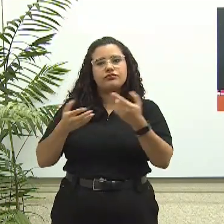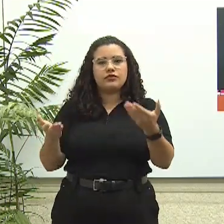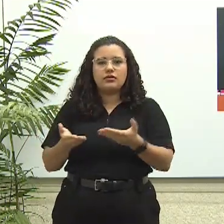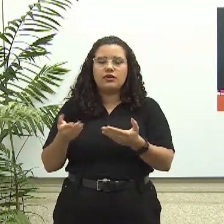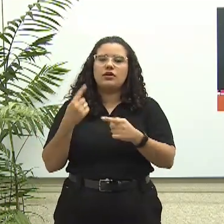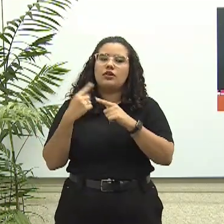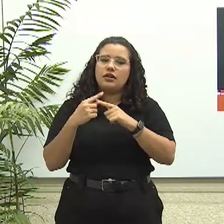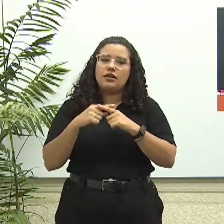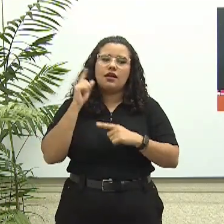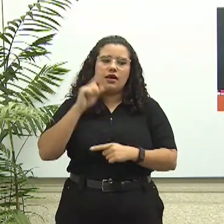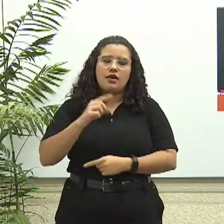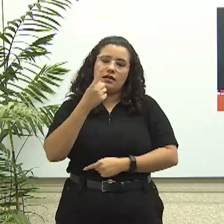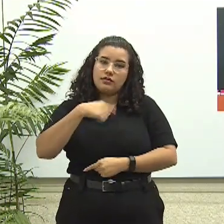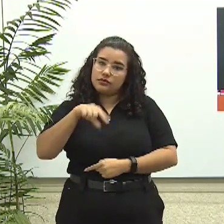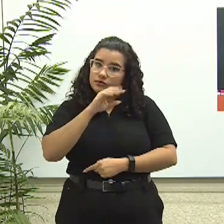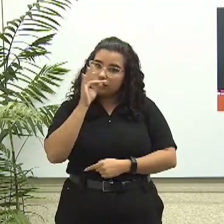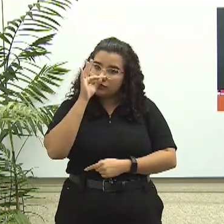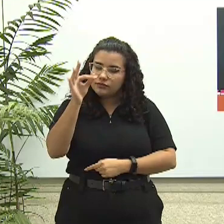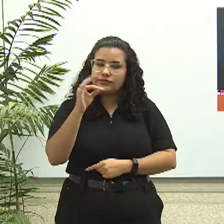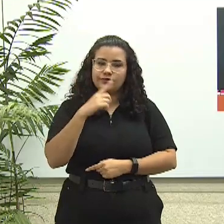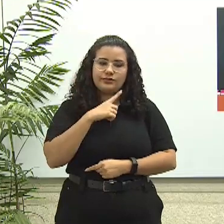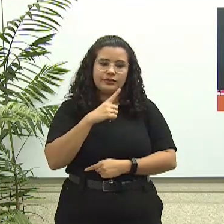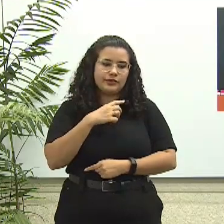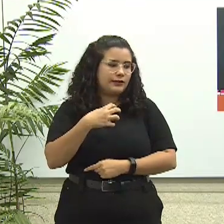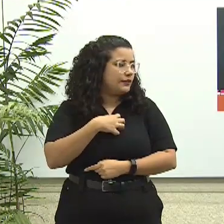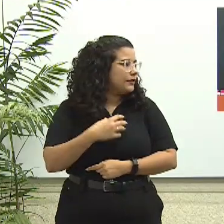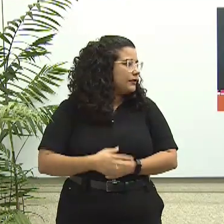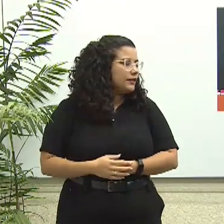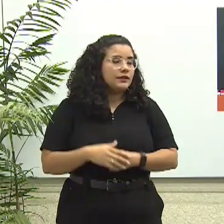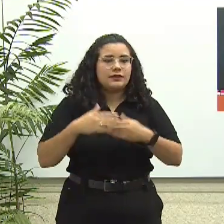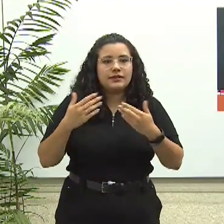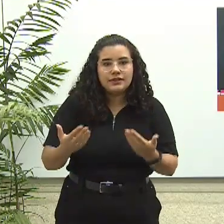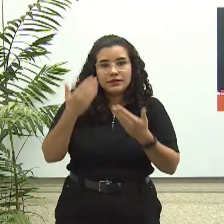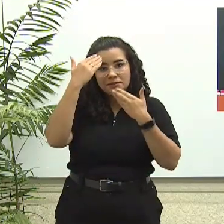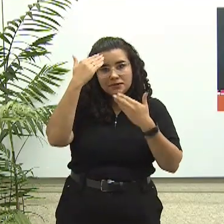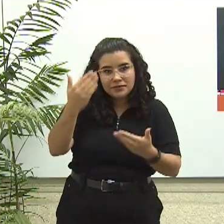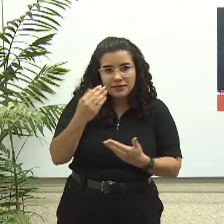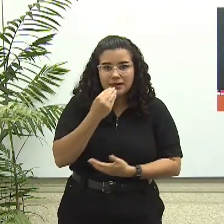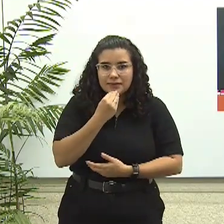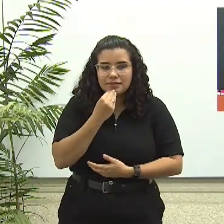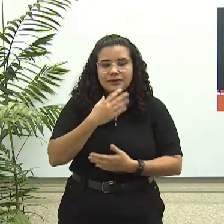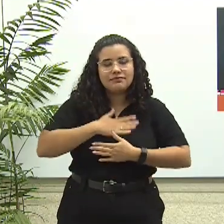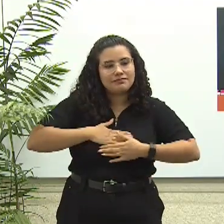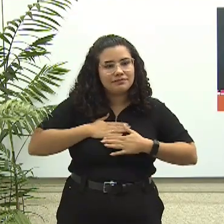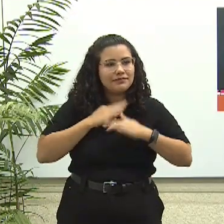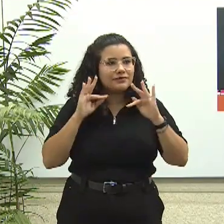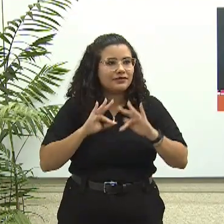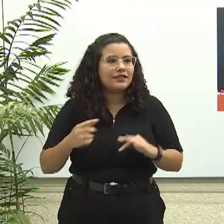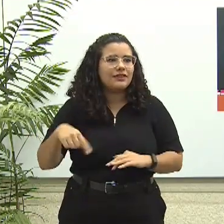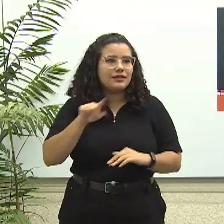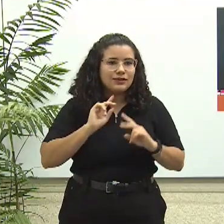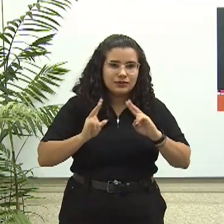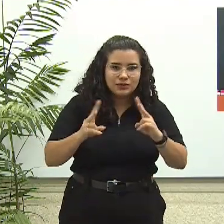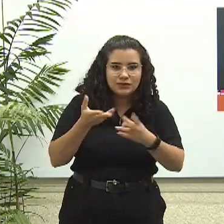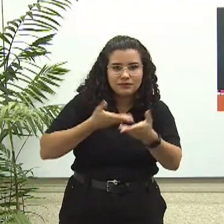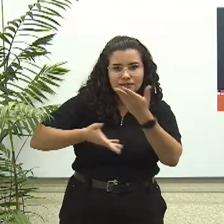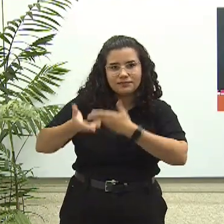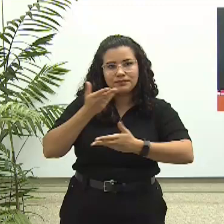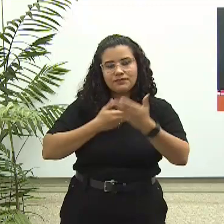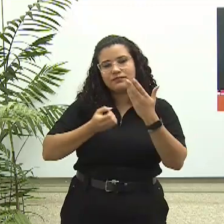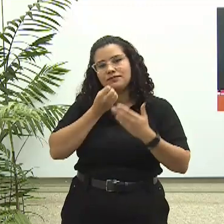é é o nosso futuro que que está em jogo obrigado pela oportunidade tô muito honrado por estar aqui e a gente segue trocando